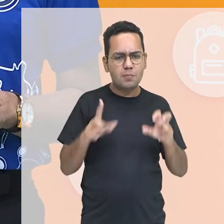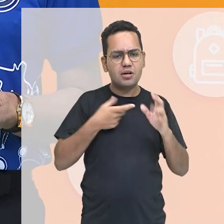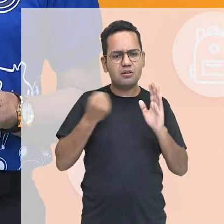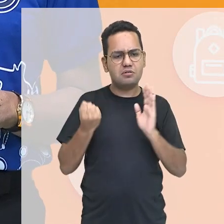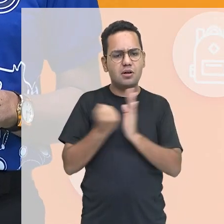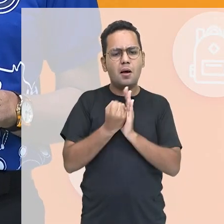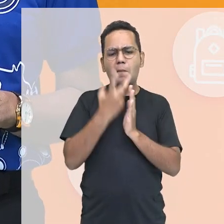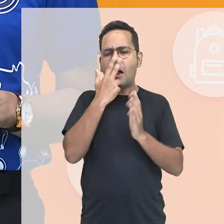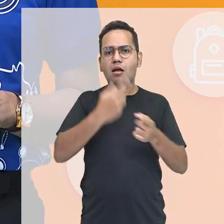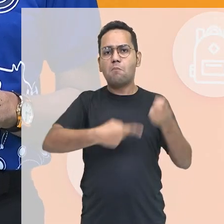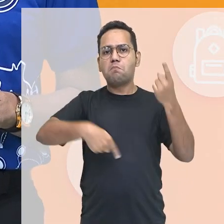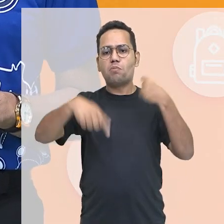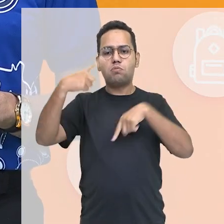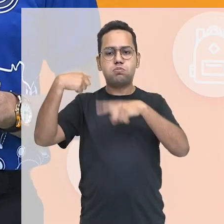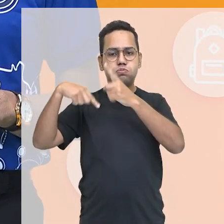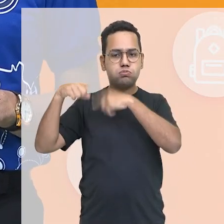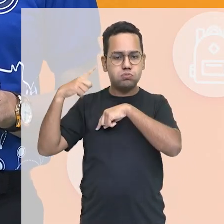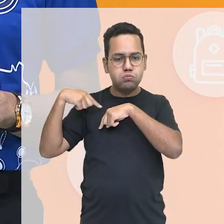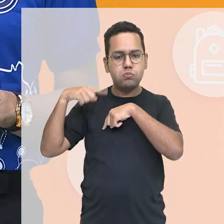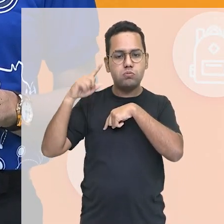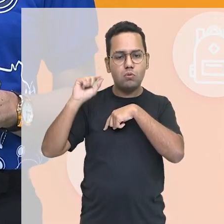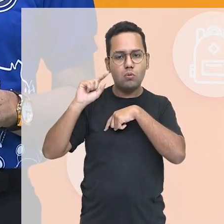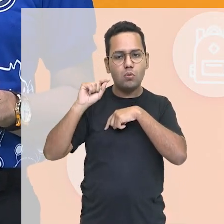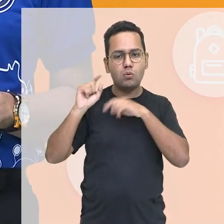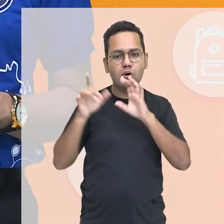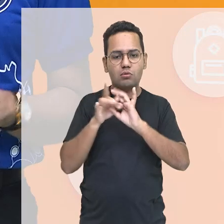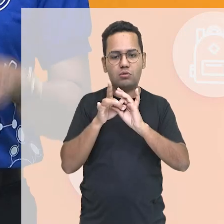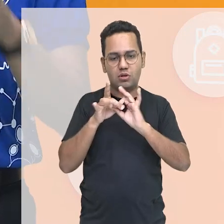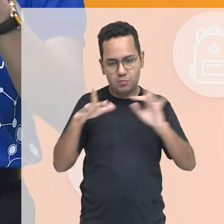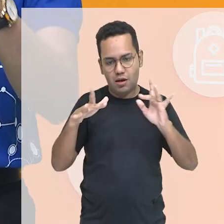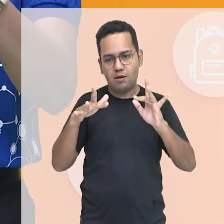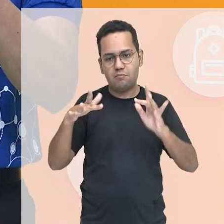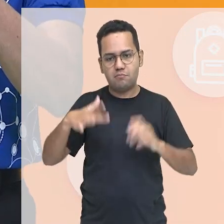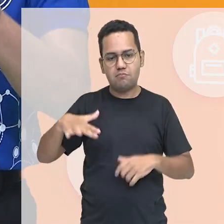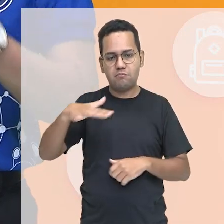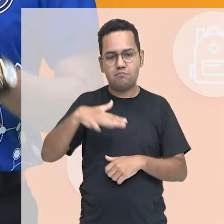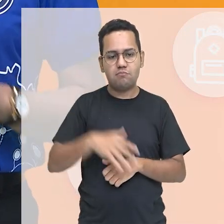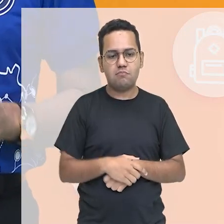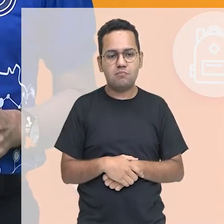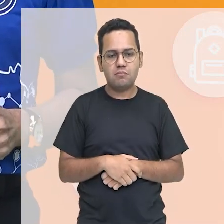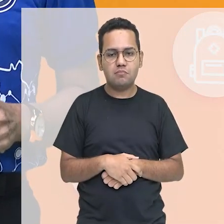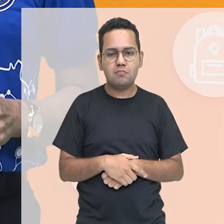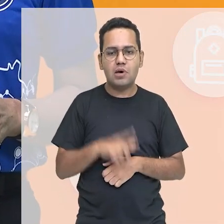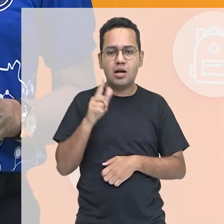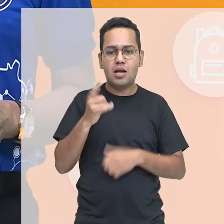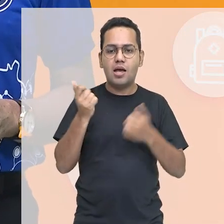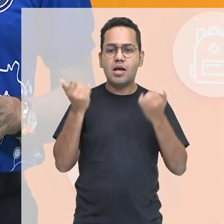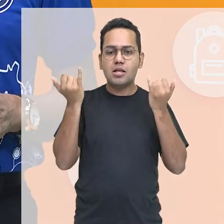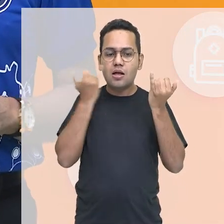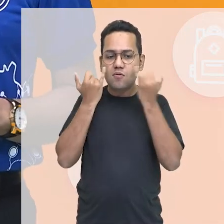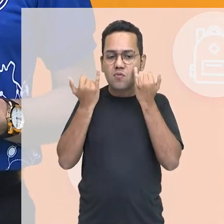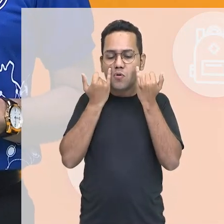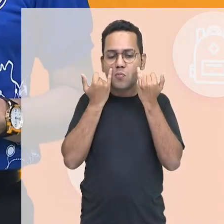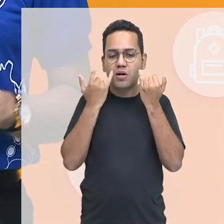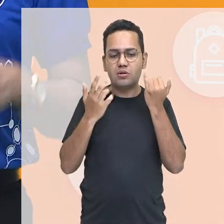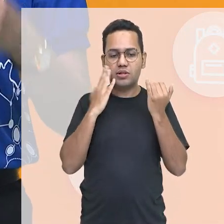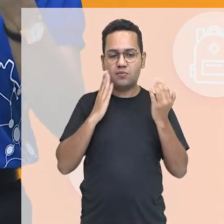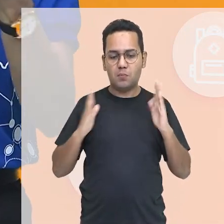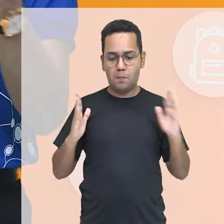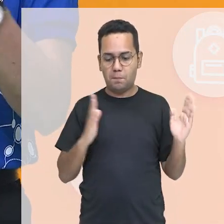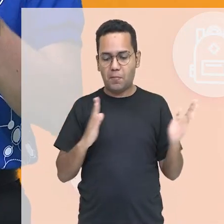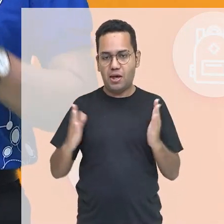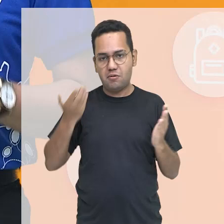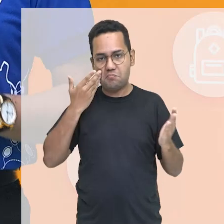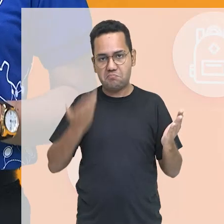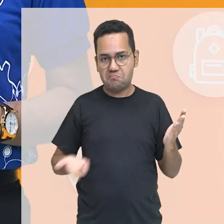impactos de retrocesso liberal democrático. Esta declaração foi nesta data que